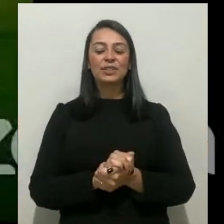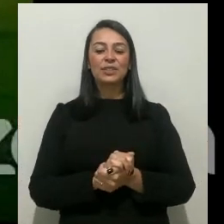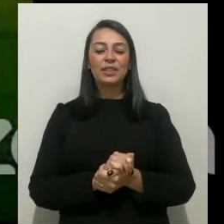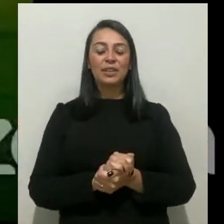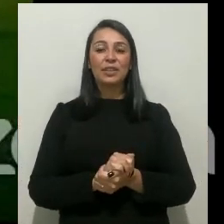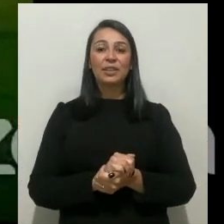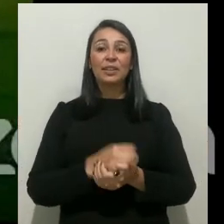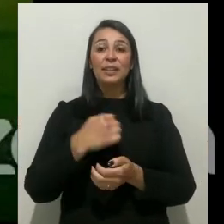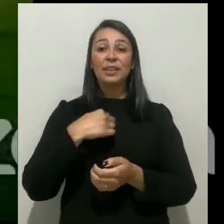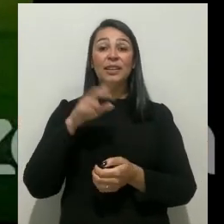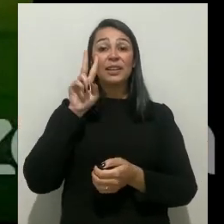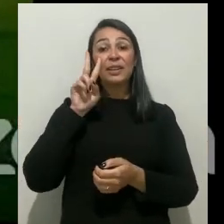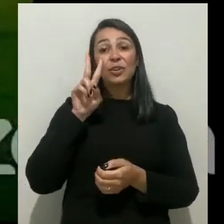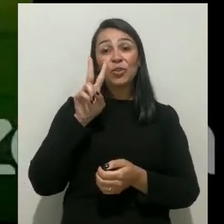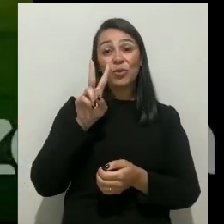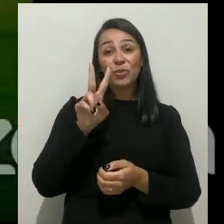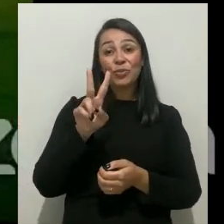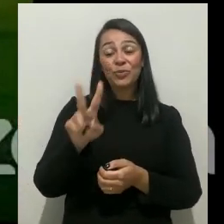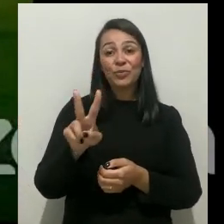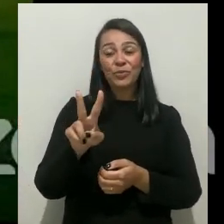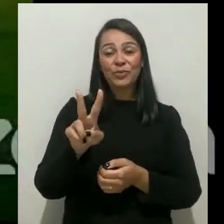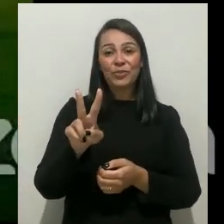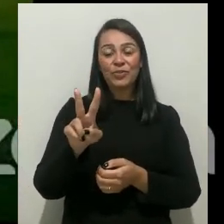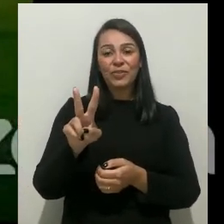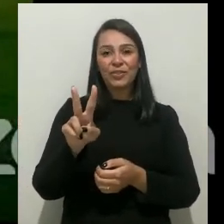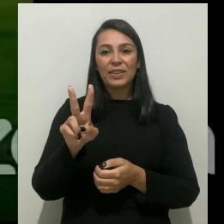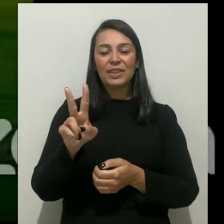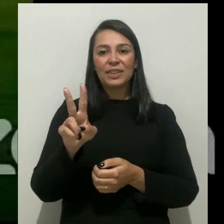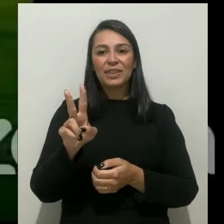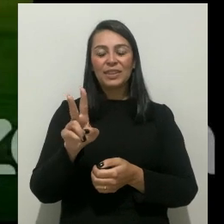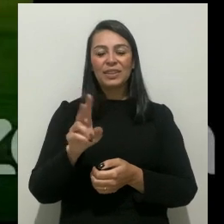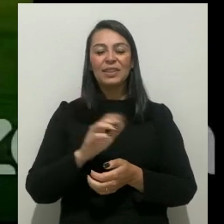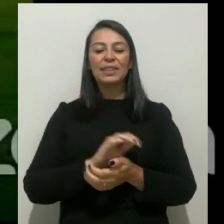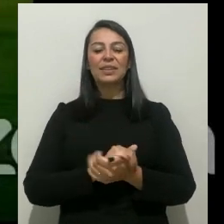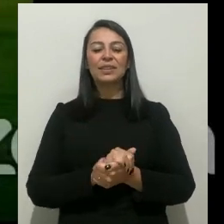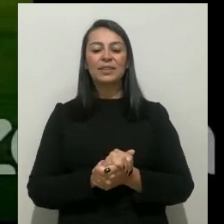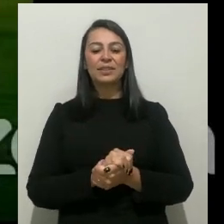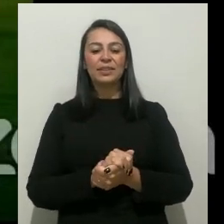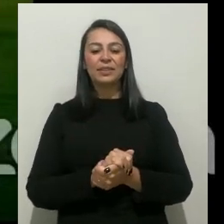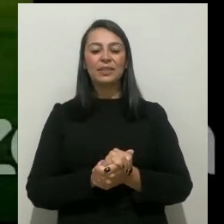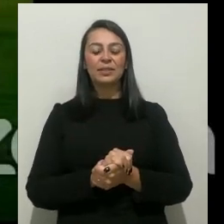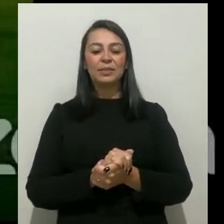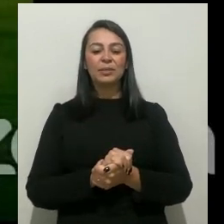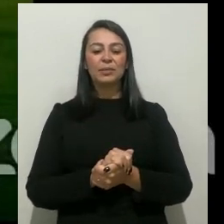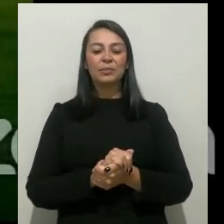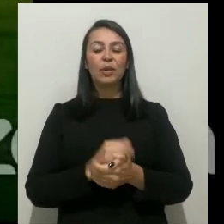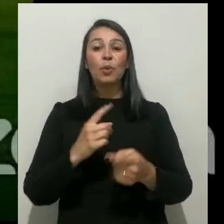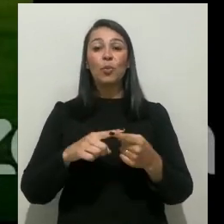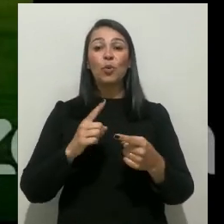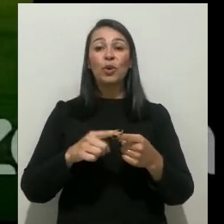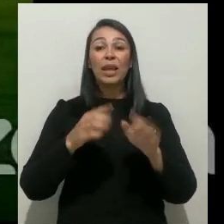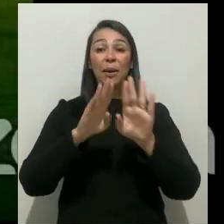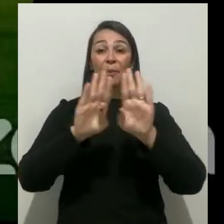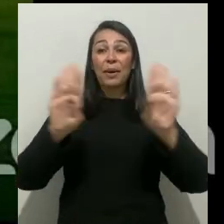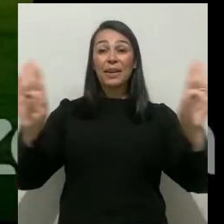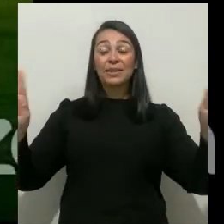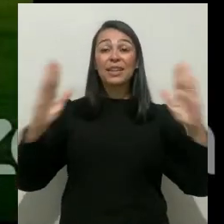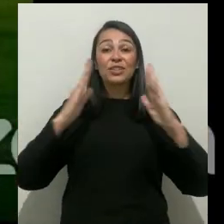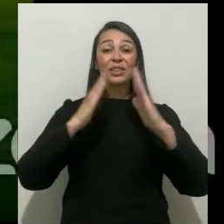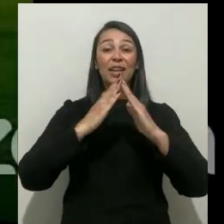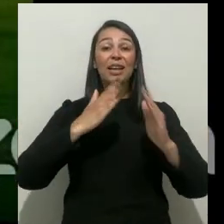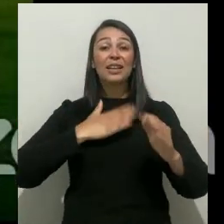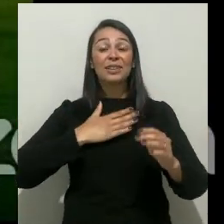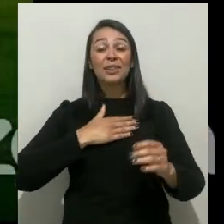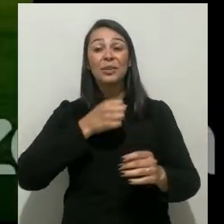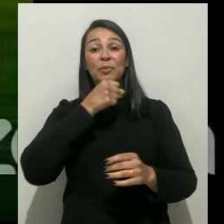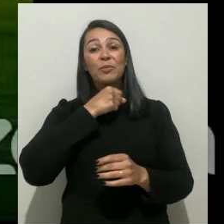paisagem que eu nasci, que continuo tendo de conviver, porque essa é a paisagem da casa dos meus